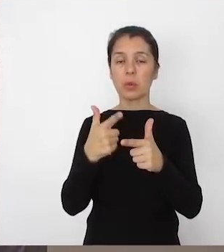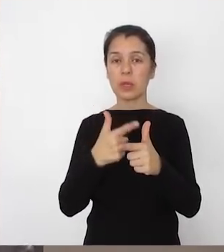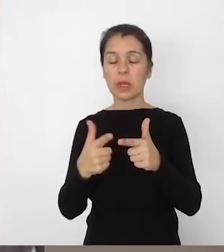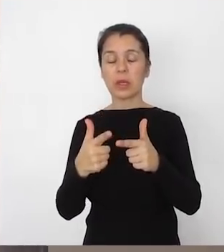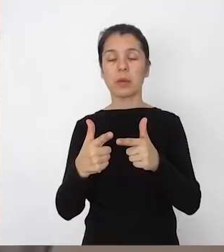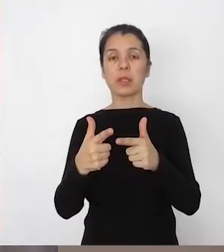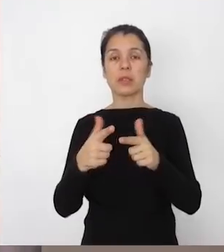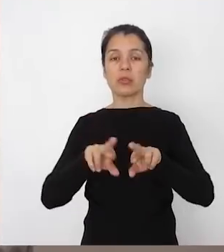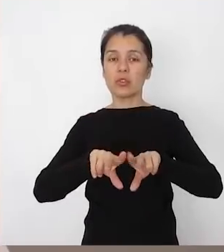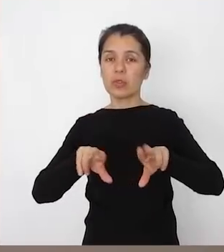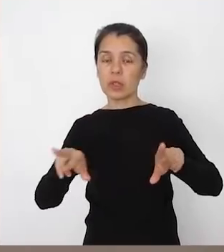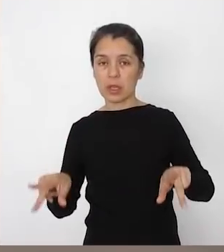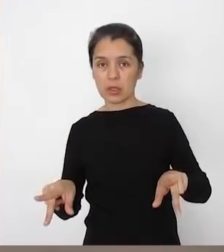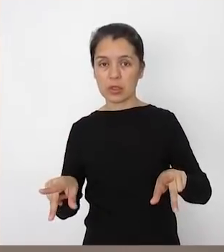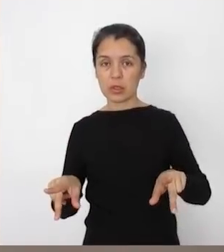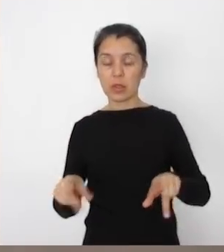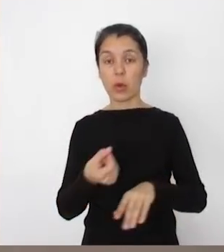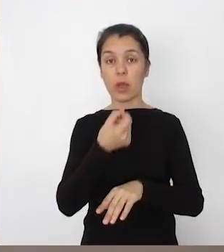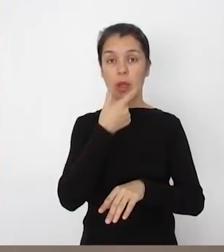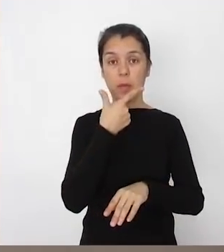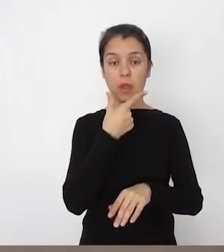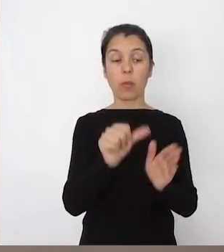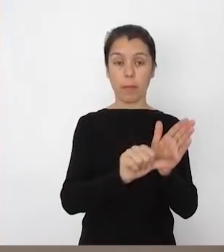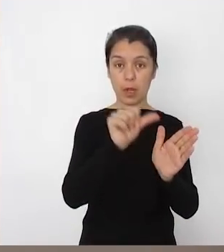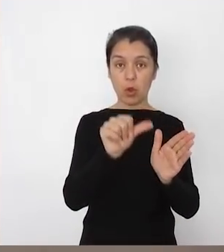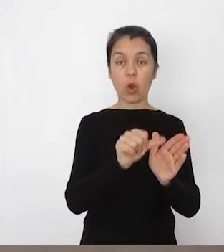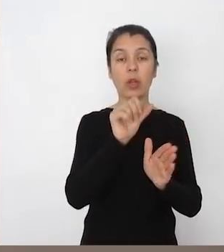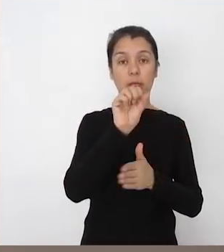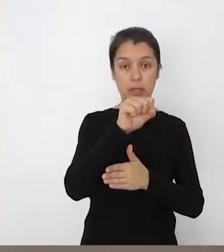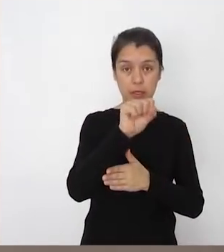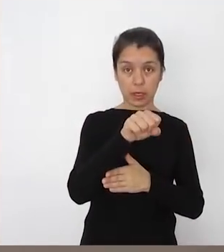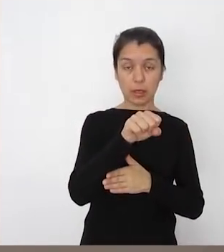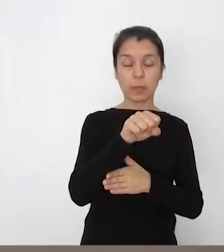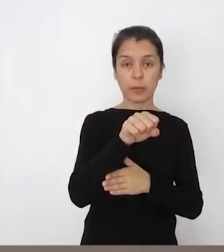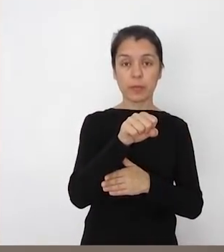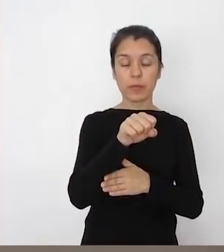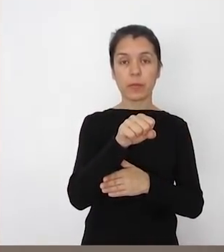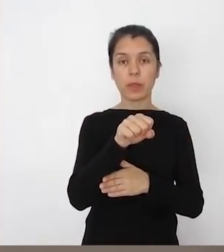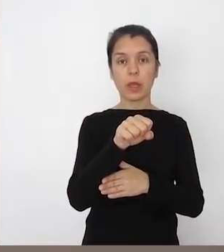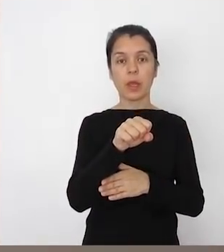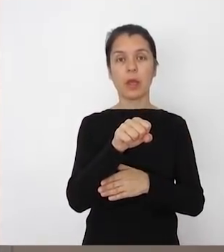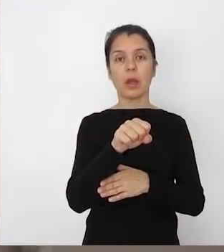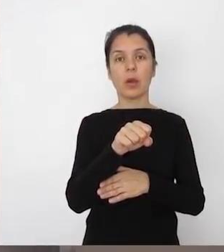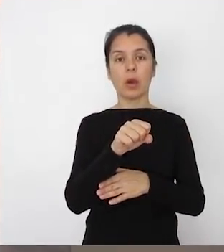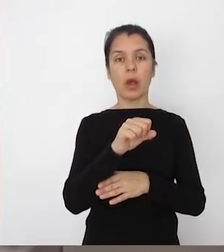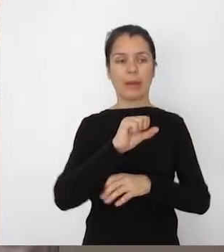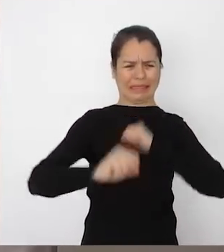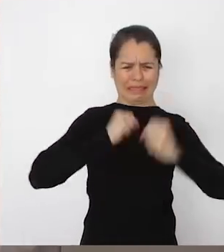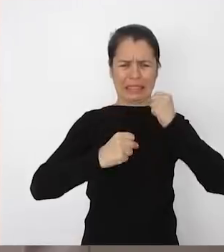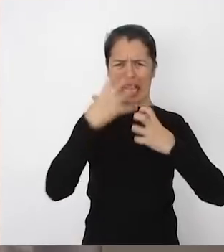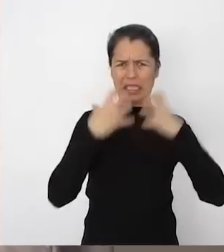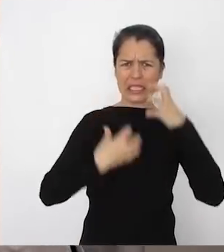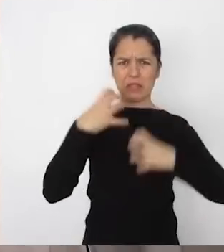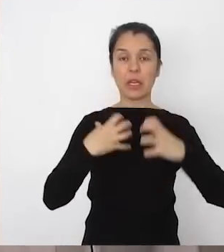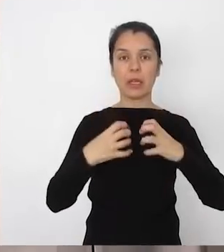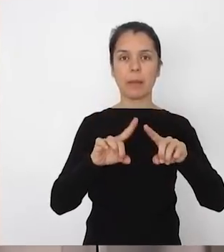sulpirida, o neosina e o levopramazina. Esses são os remédios mais antigos que tem, tá? O copomazina é o mais antigo de todos, depois vem o aldol, tá? Então